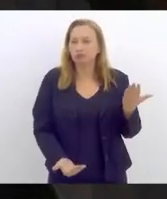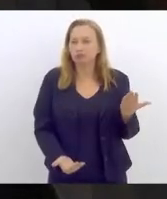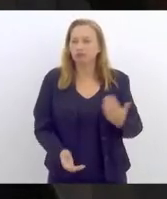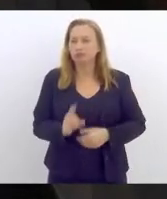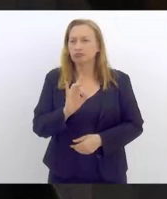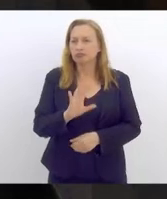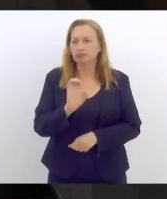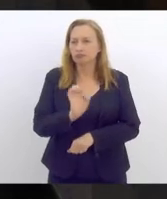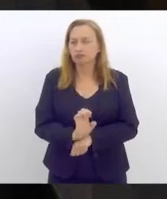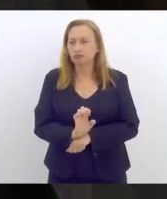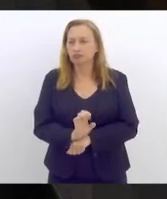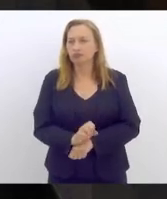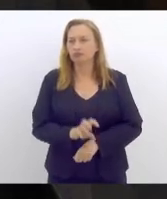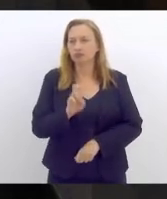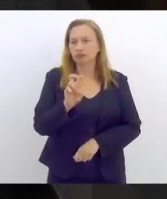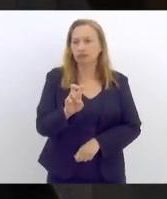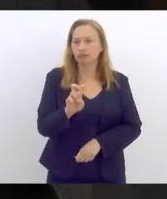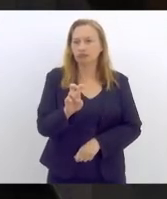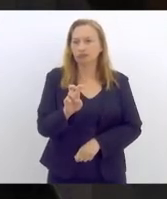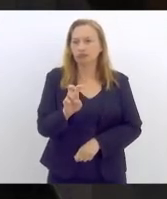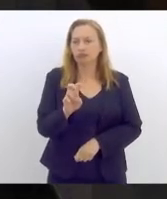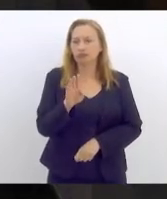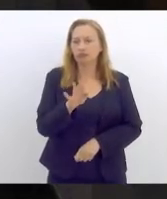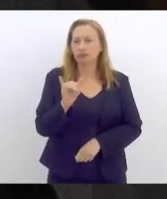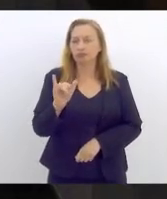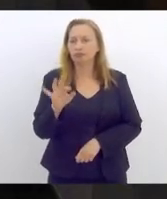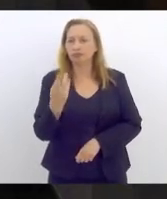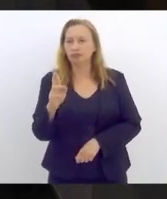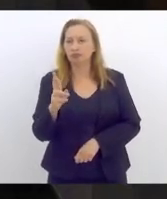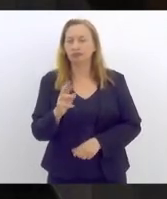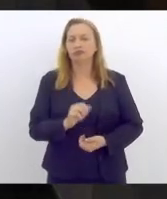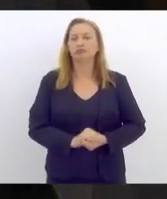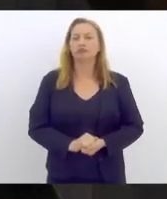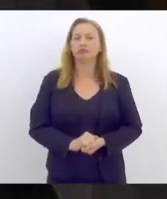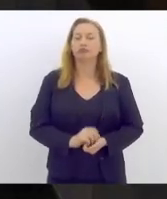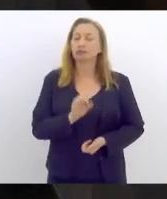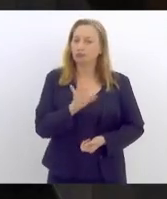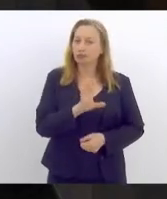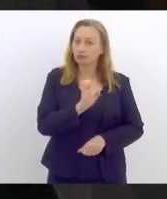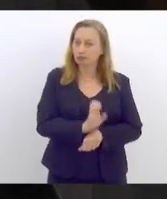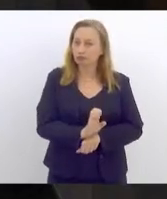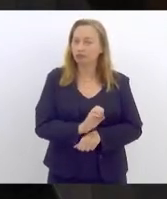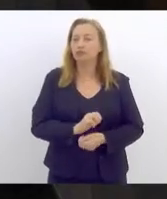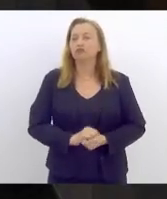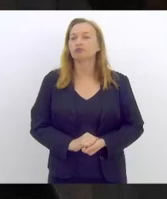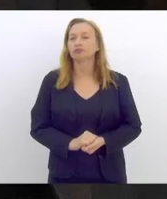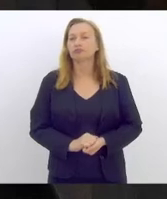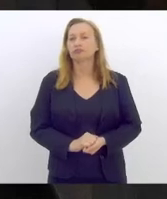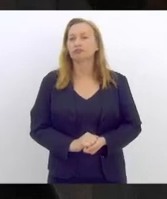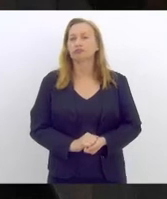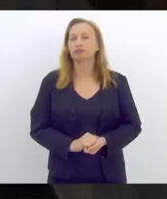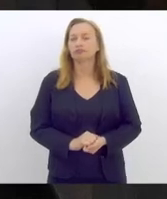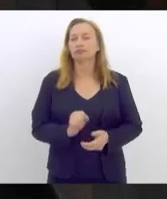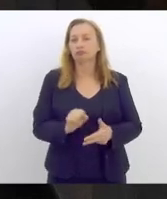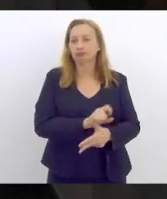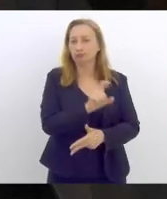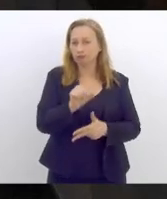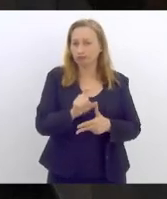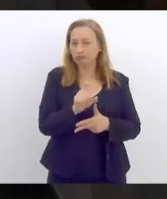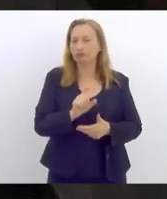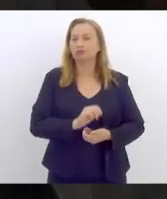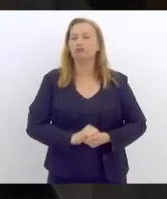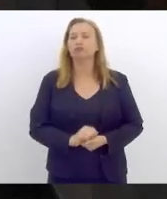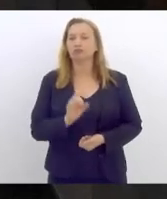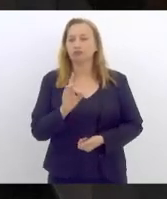só do estado de 5 bilhões de reais só do estado o Executivo